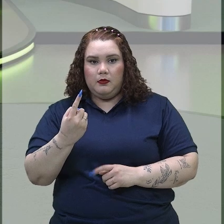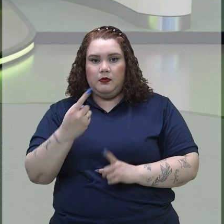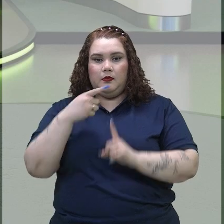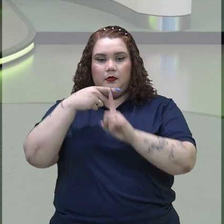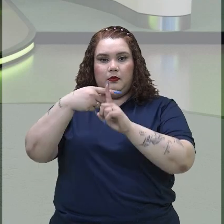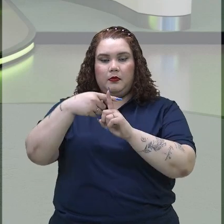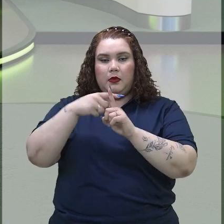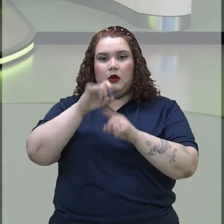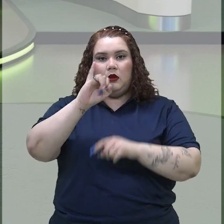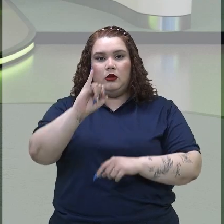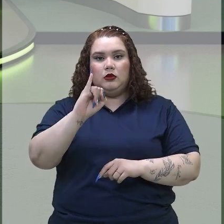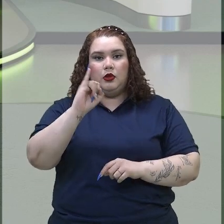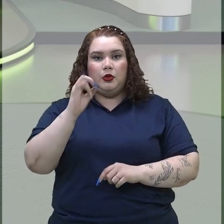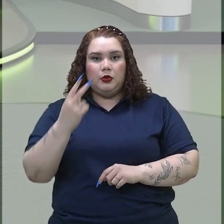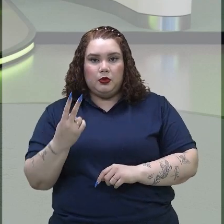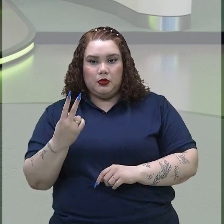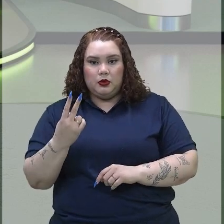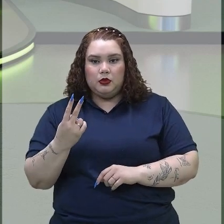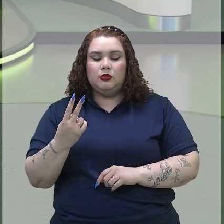mais I2